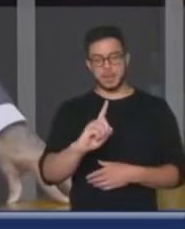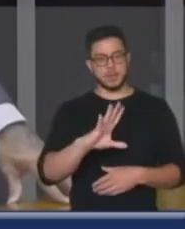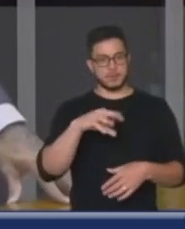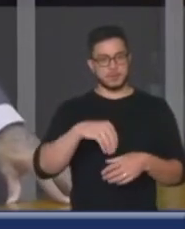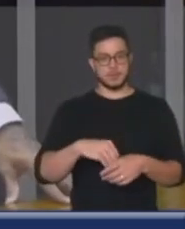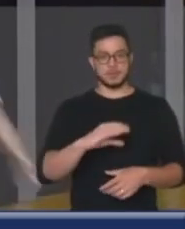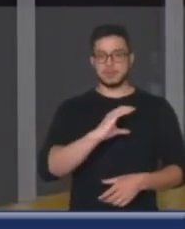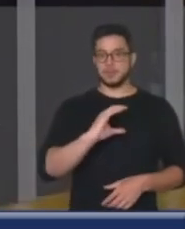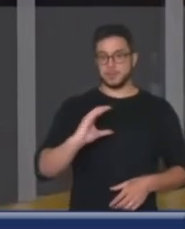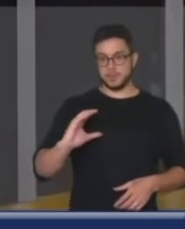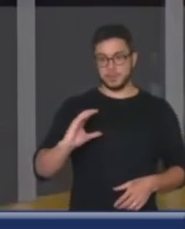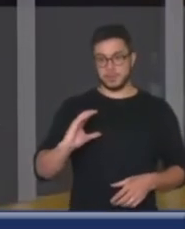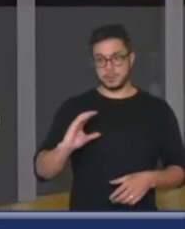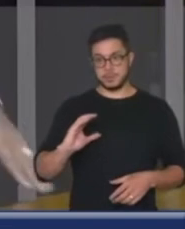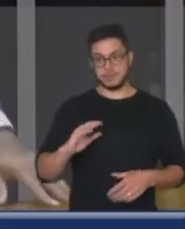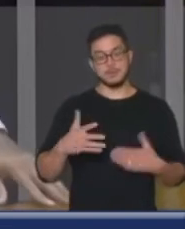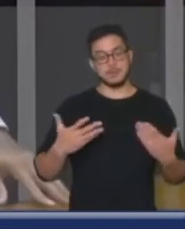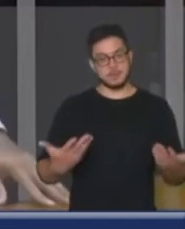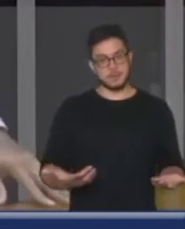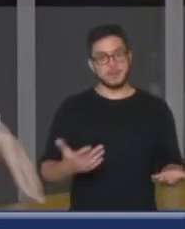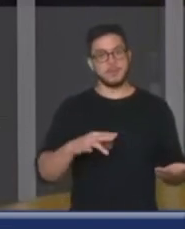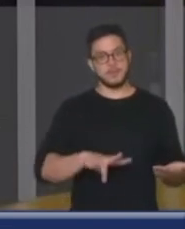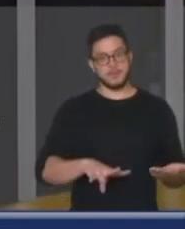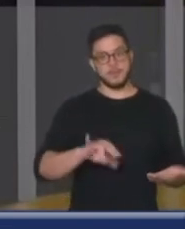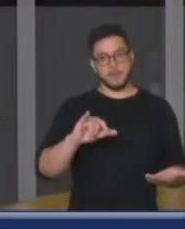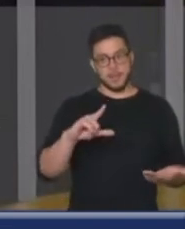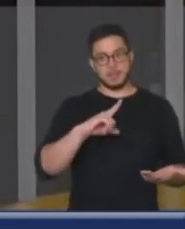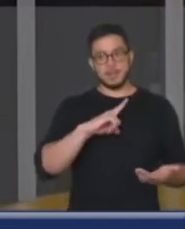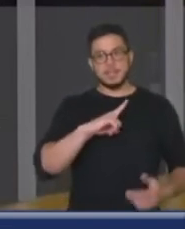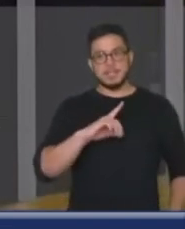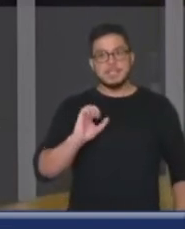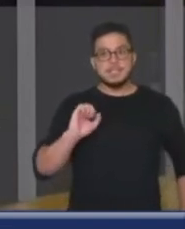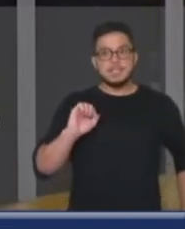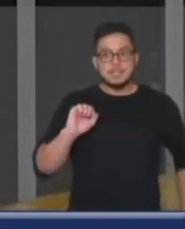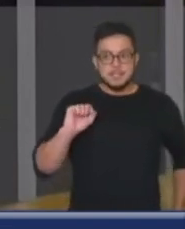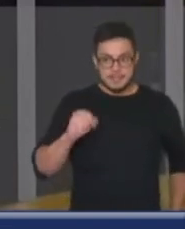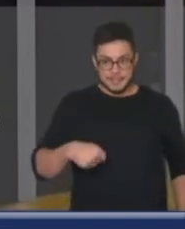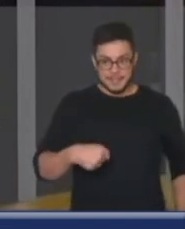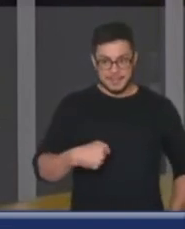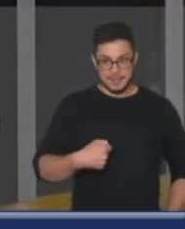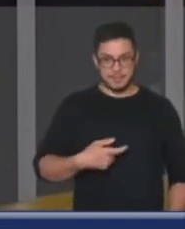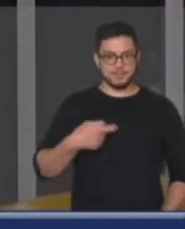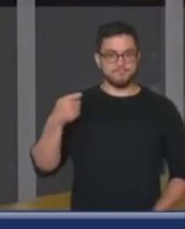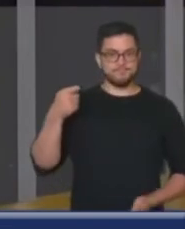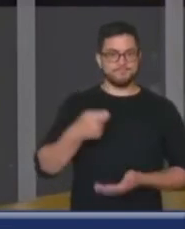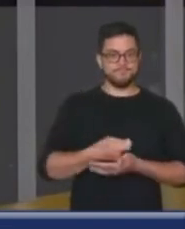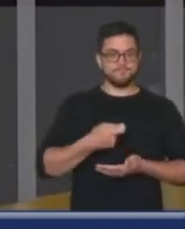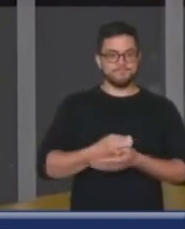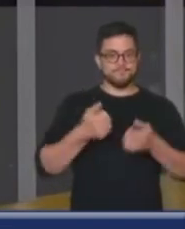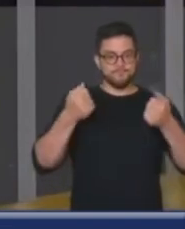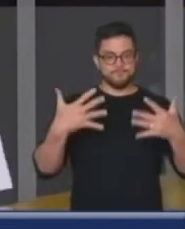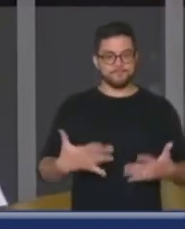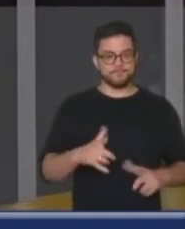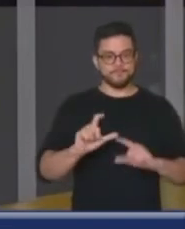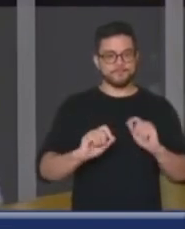serão instaladas. Lá serão convocados e vão ter que prestar esclarecimentos. Obrigado.